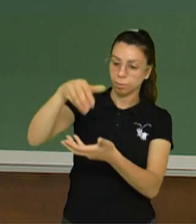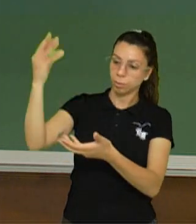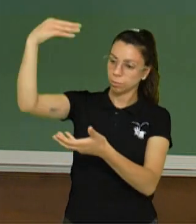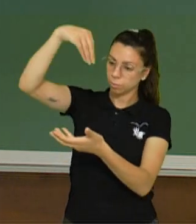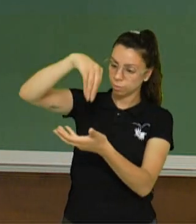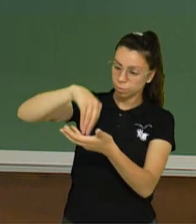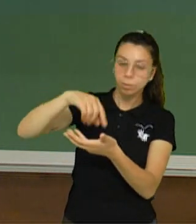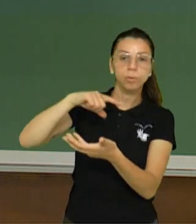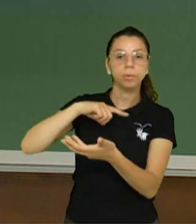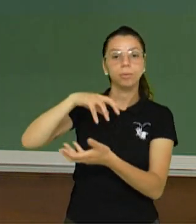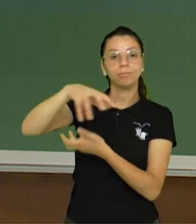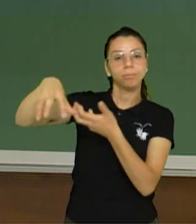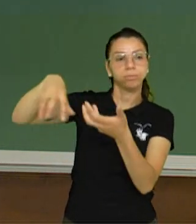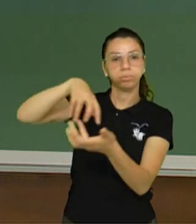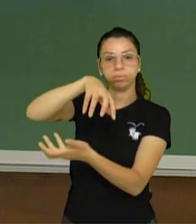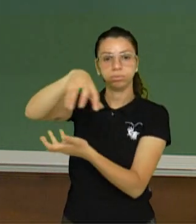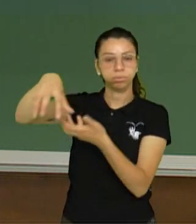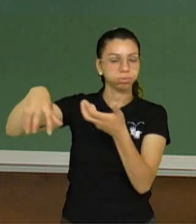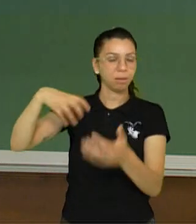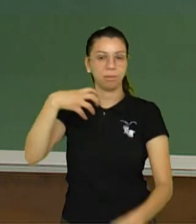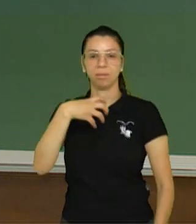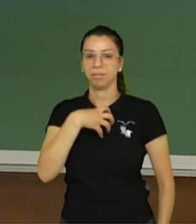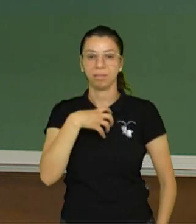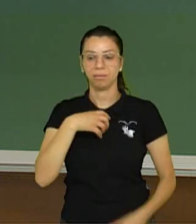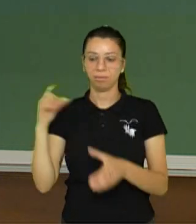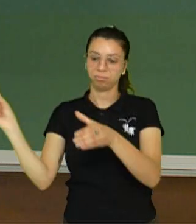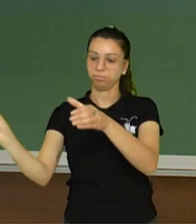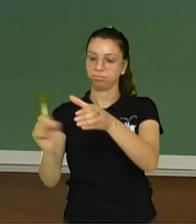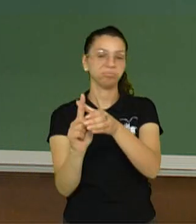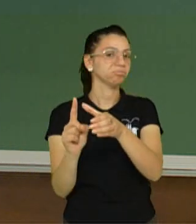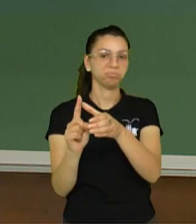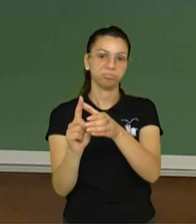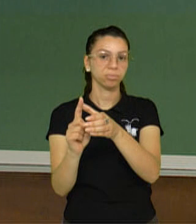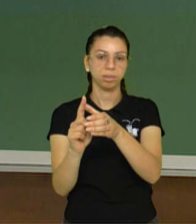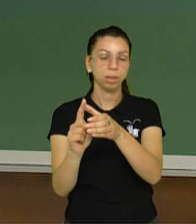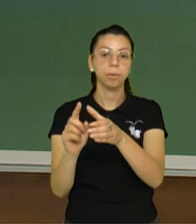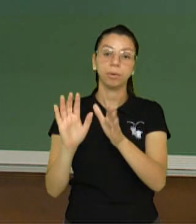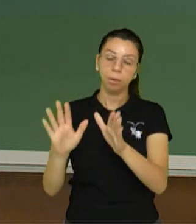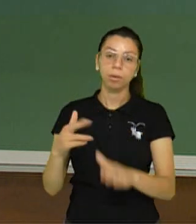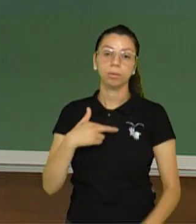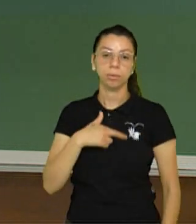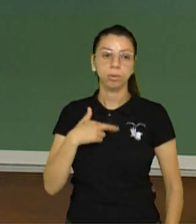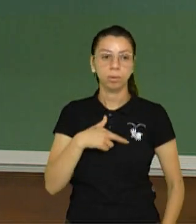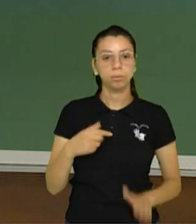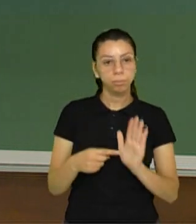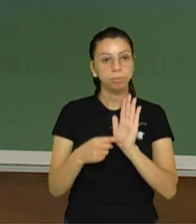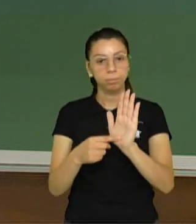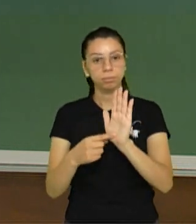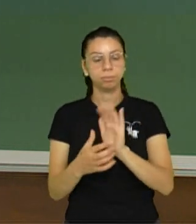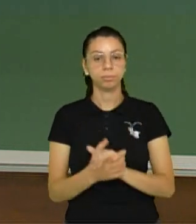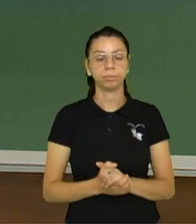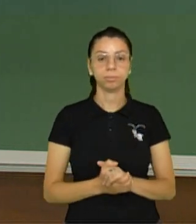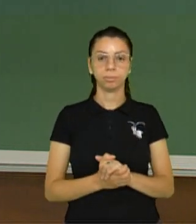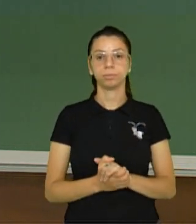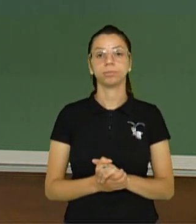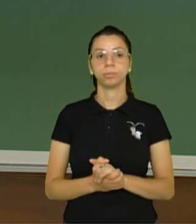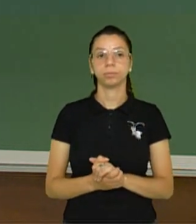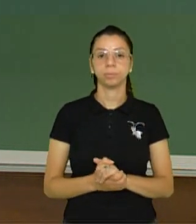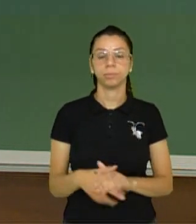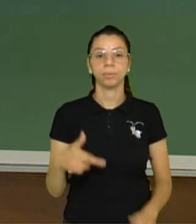do qual muitas vezes ele não se sente parte. É isso que o romantismo traz. O